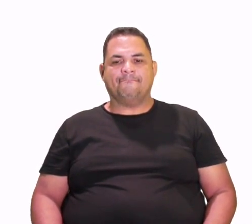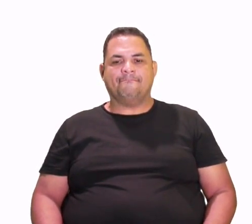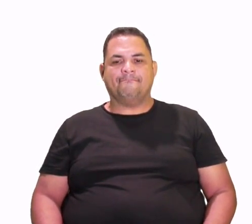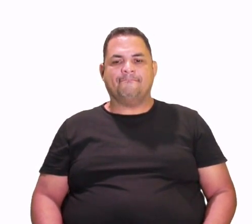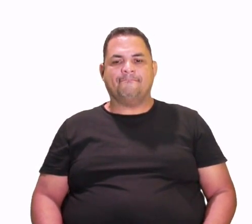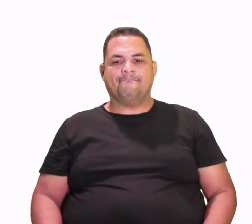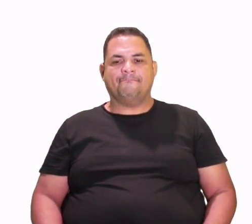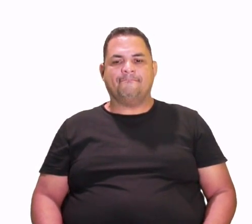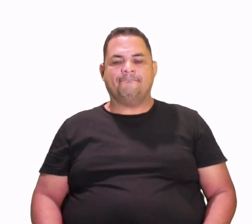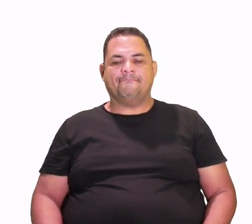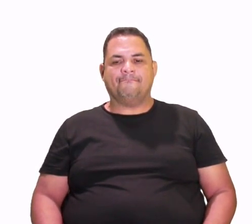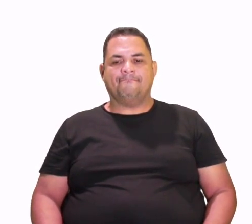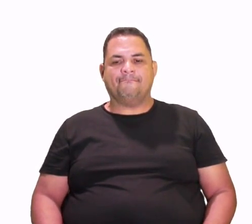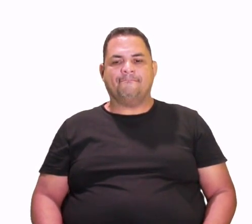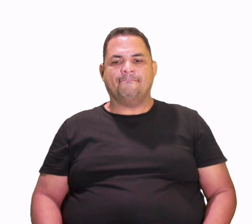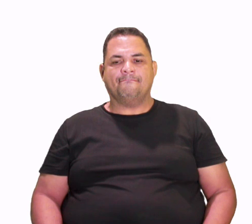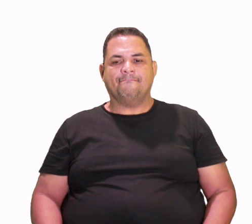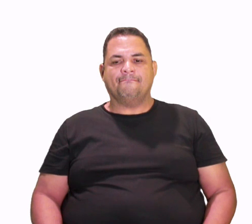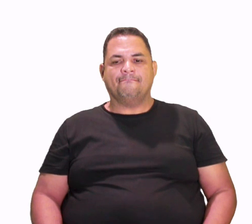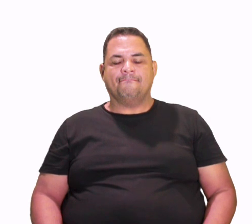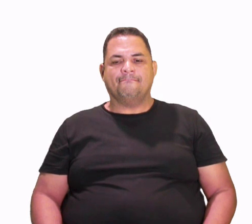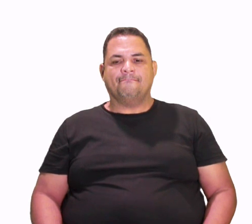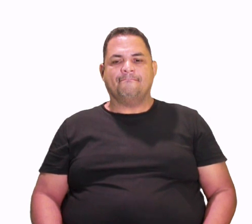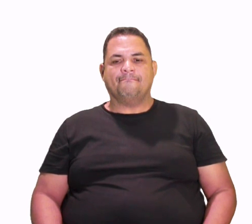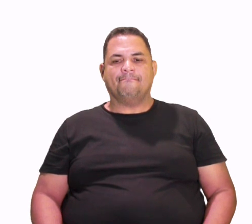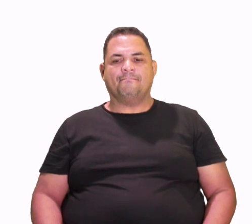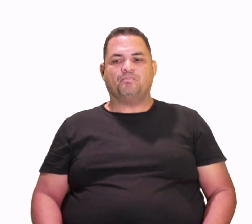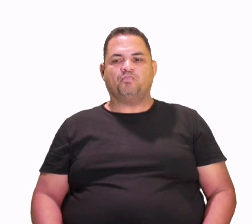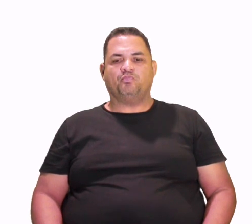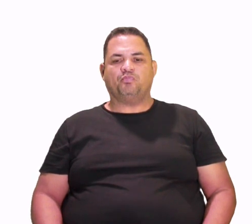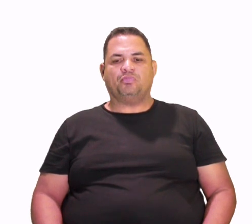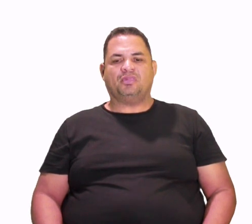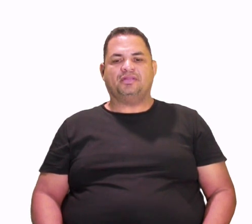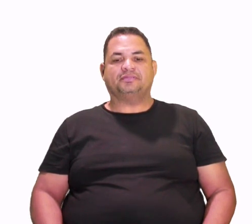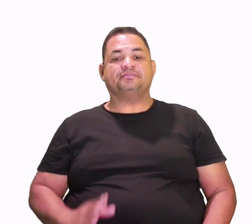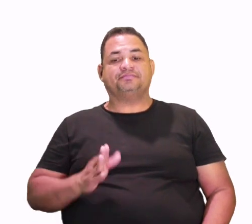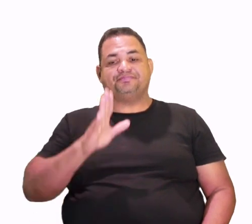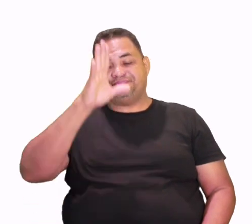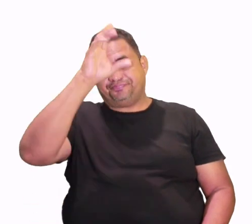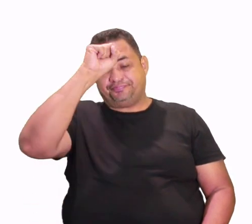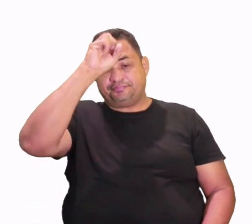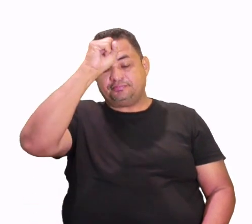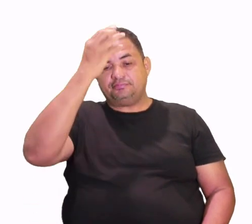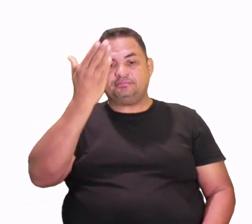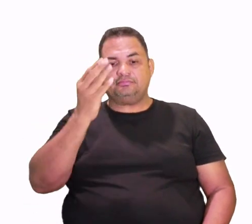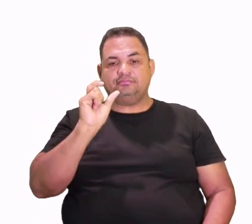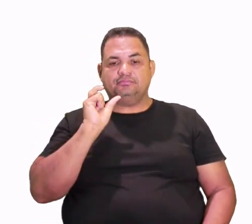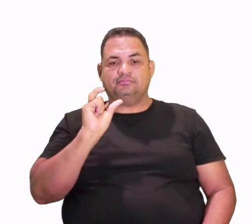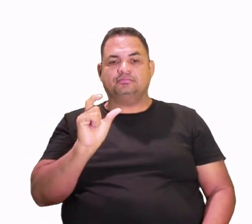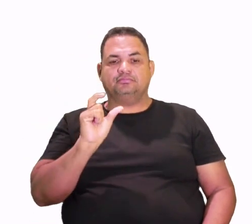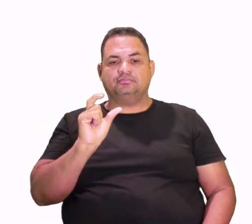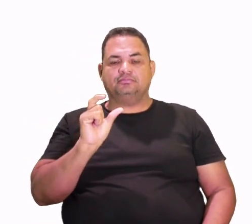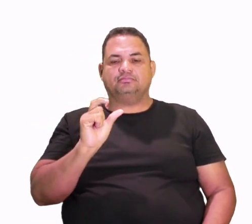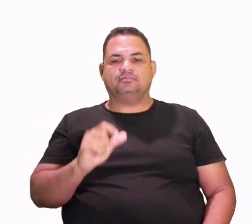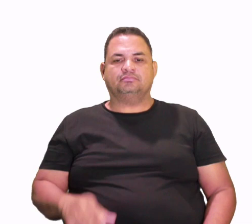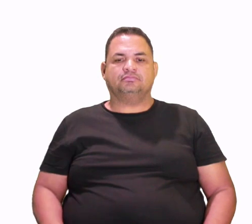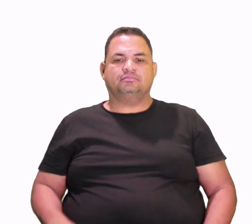in November. Beleza? Então já aprendi. Eu posso colocar a palavra